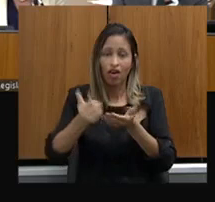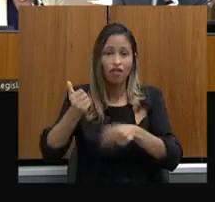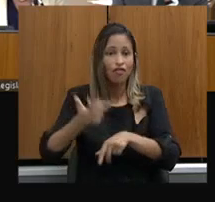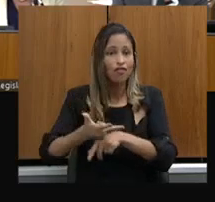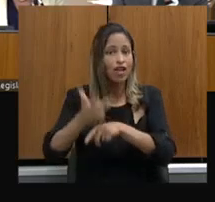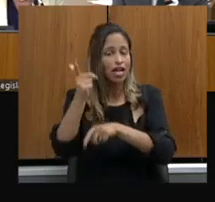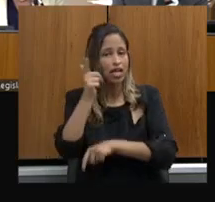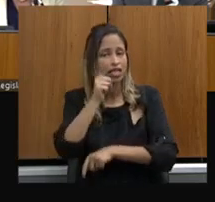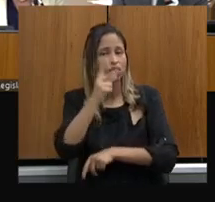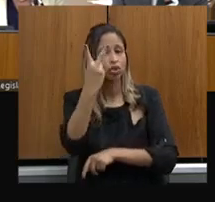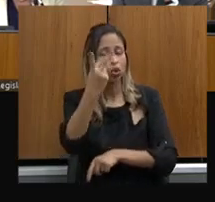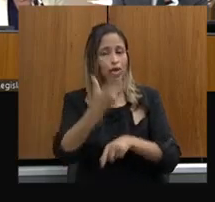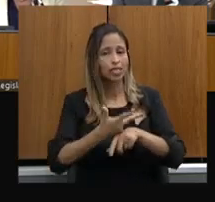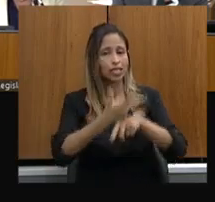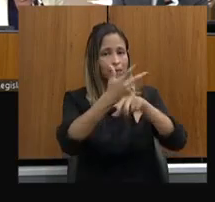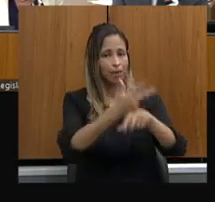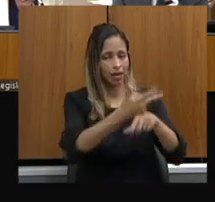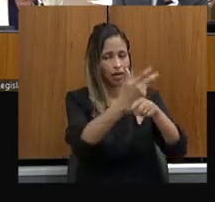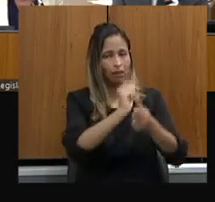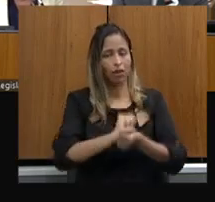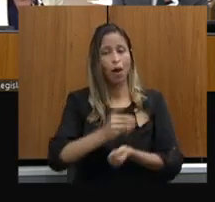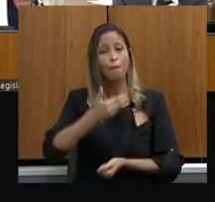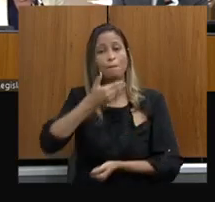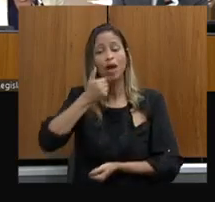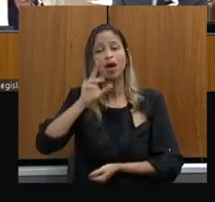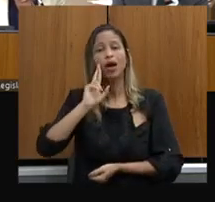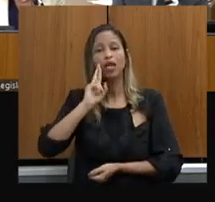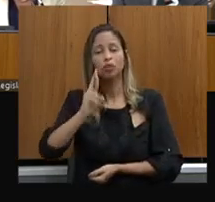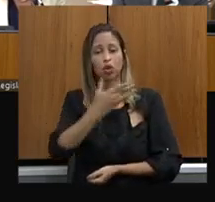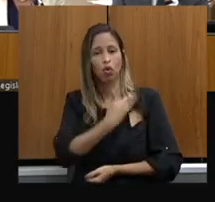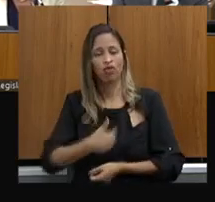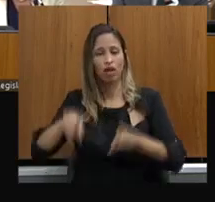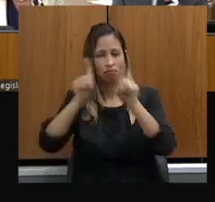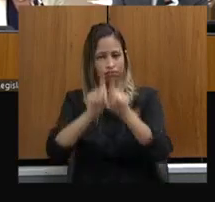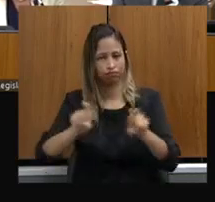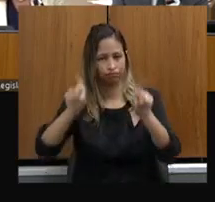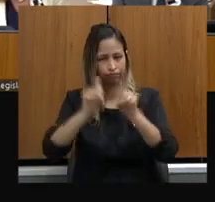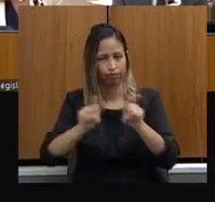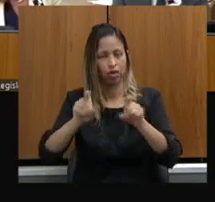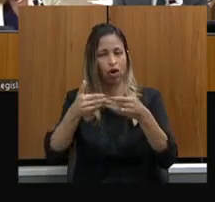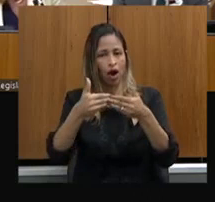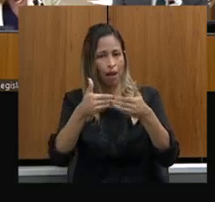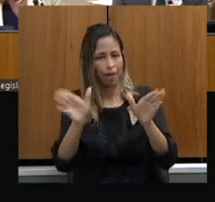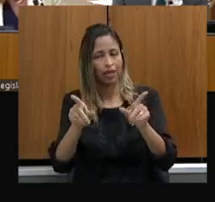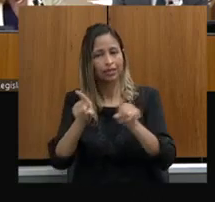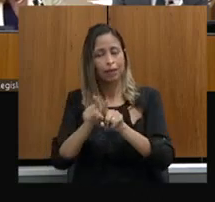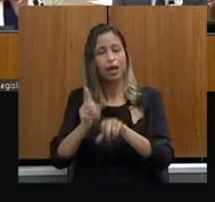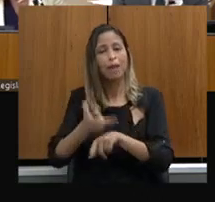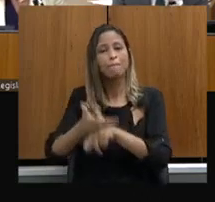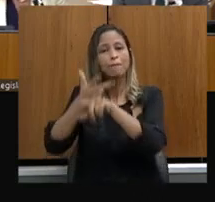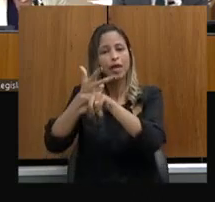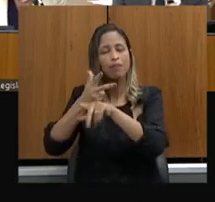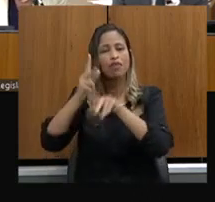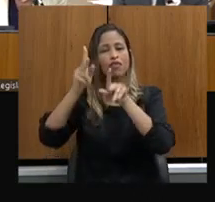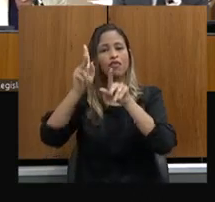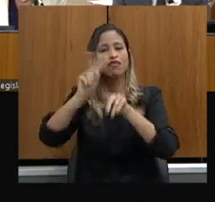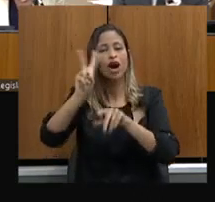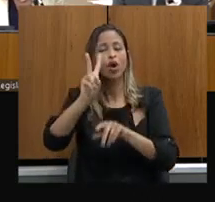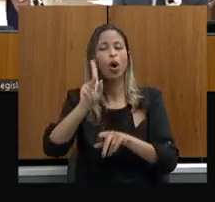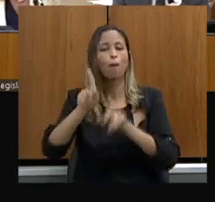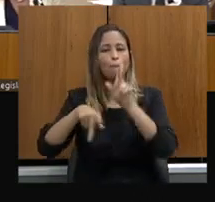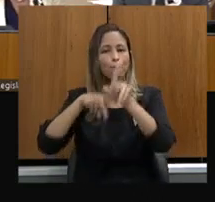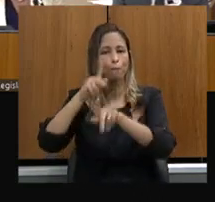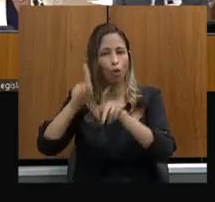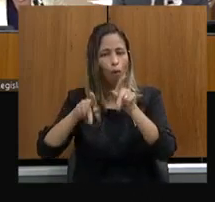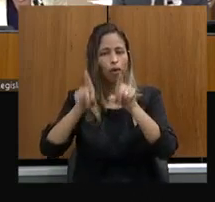vencedora de dois prêmios nas categorias melhor solução de governo digital para governar aberto e também prêmio valor público no prêmio de